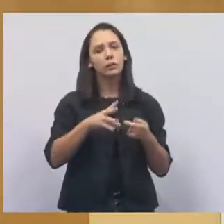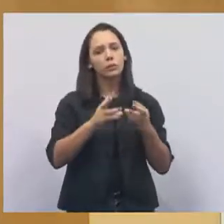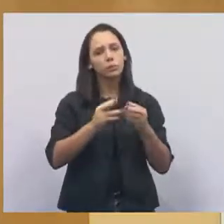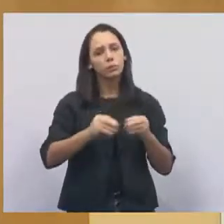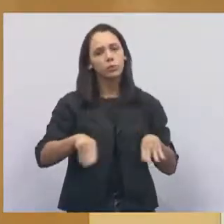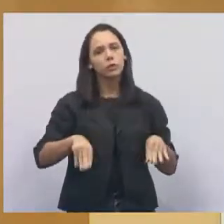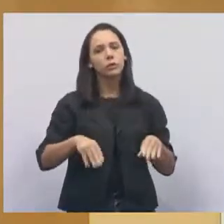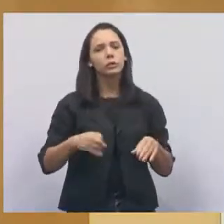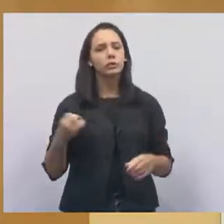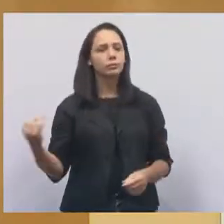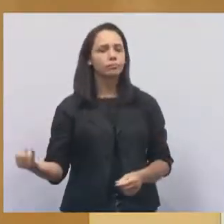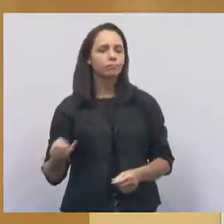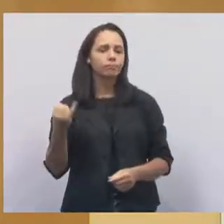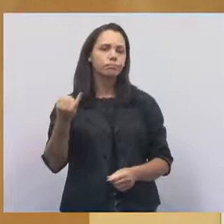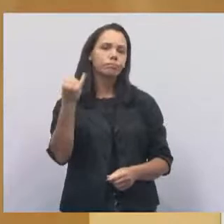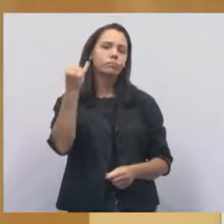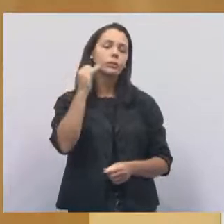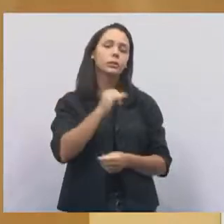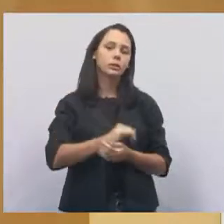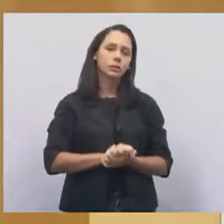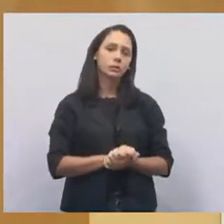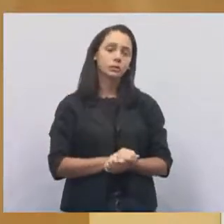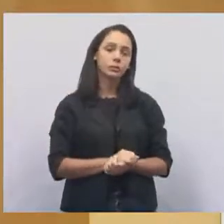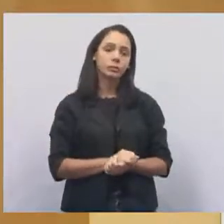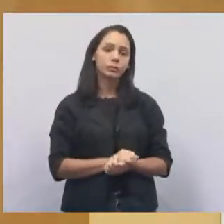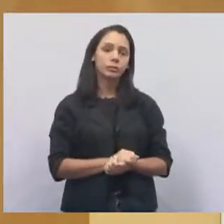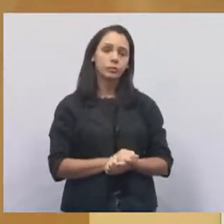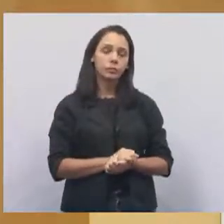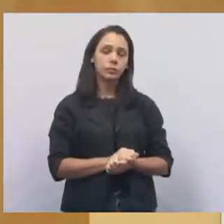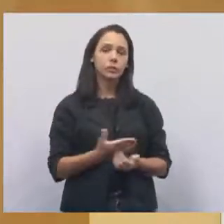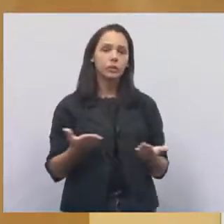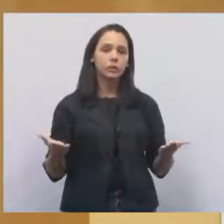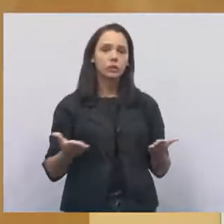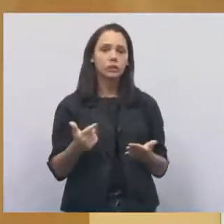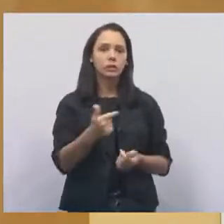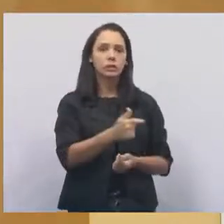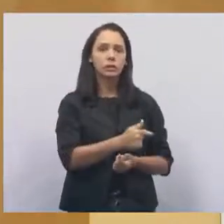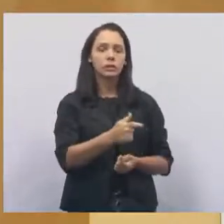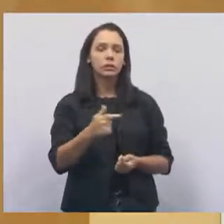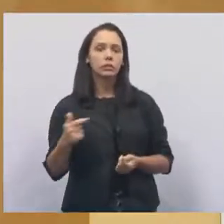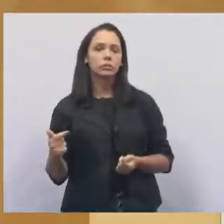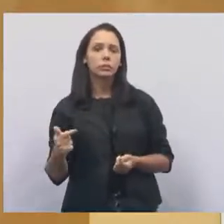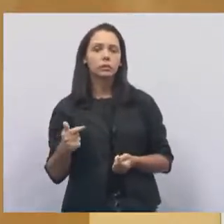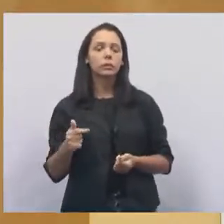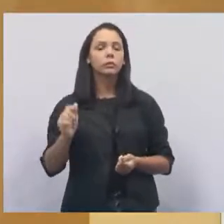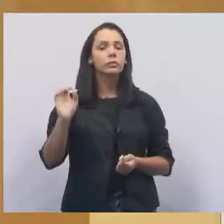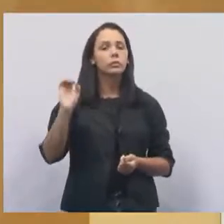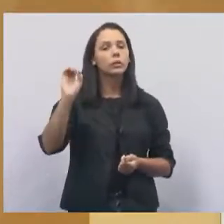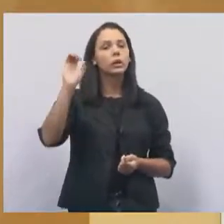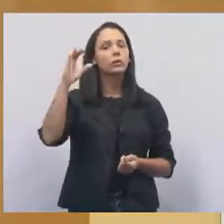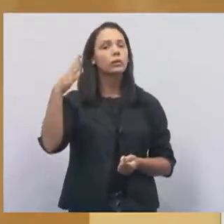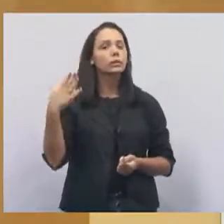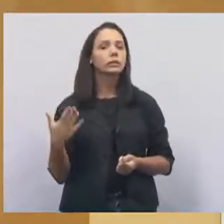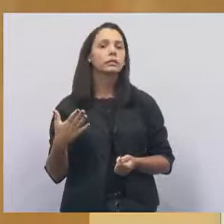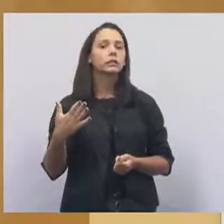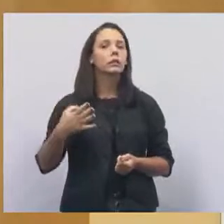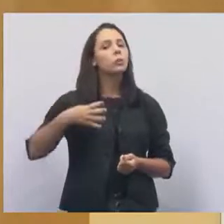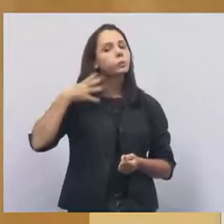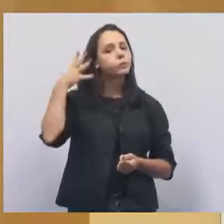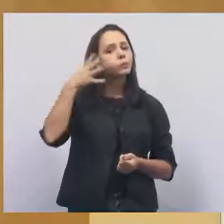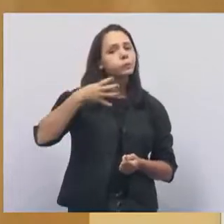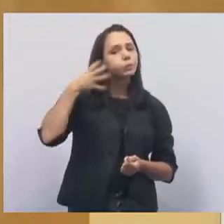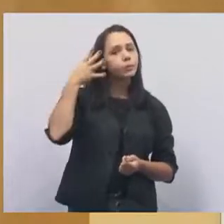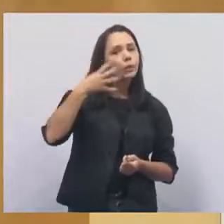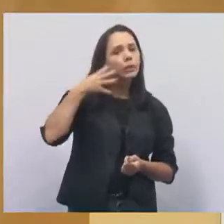para a fauna e para a flora nesta semana realizar Sião palestra seminários